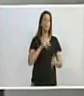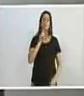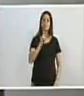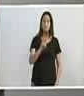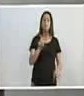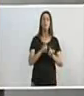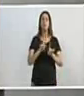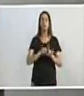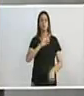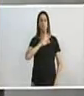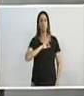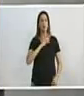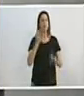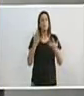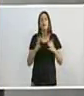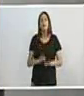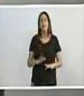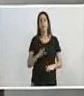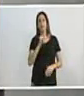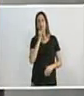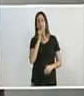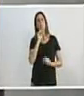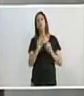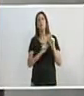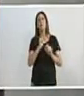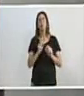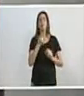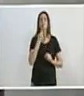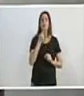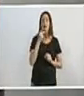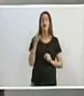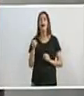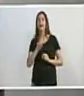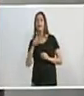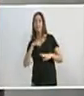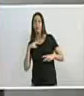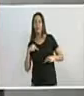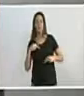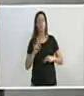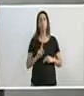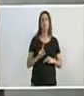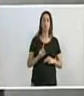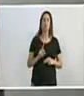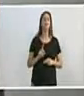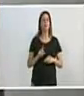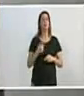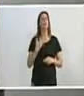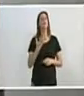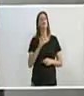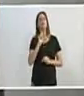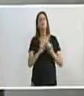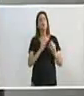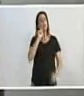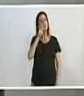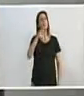questionar aqui a legitimidade desses segmentos. Eu não quero contestar aqui o merecimento desses segmentos. Muito pelo contrário, eu quero reafirmar